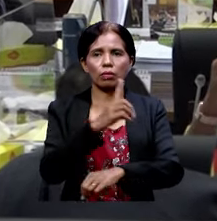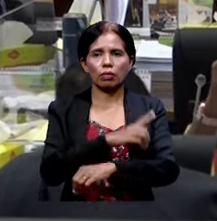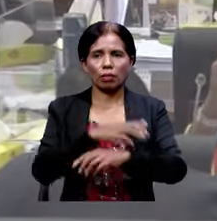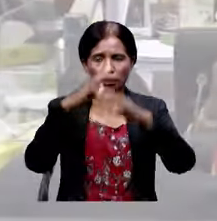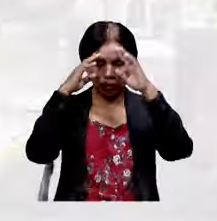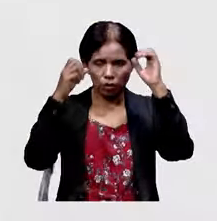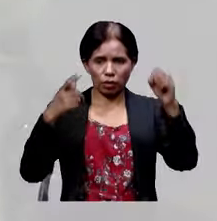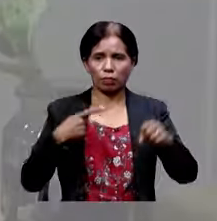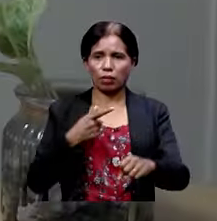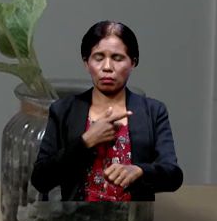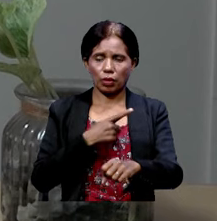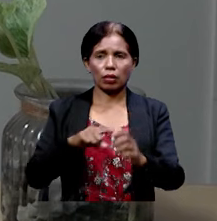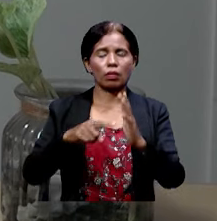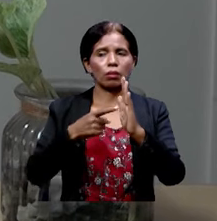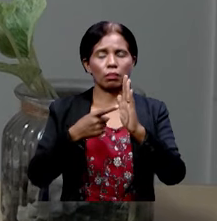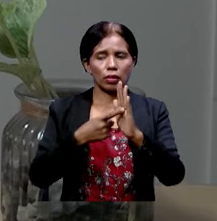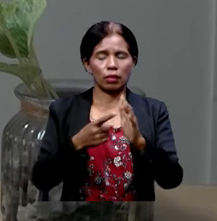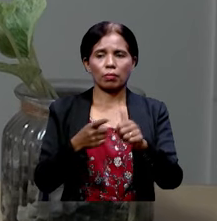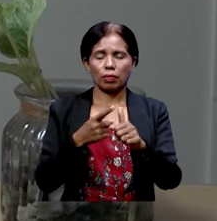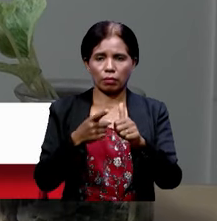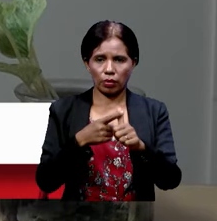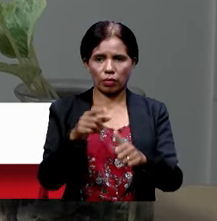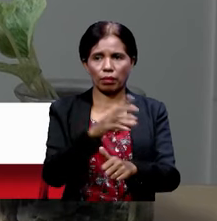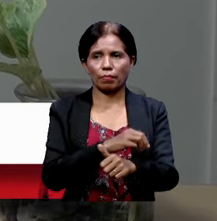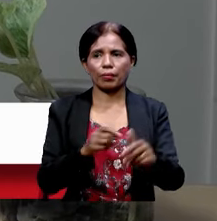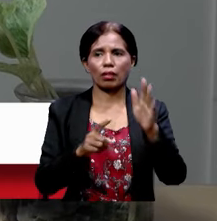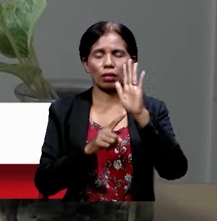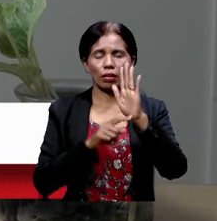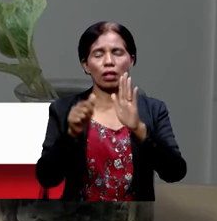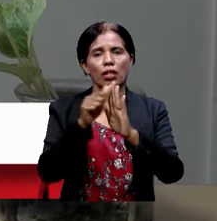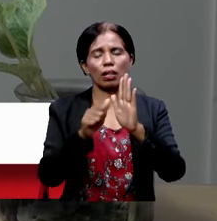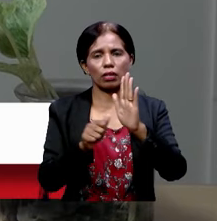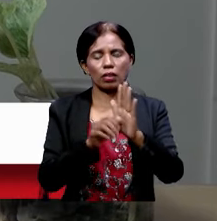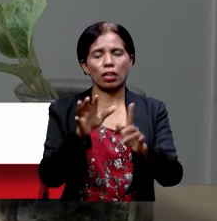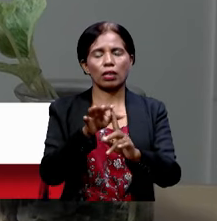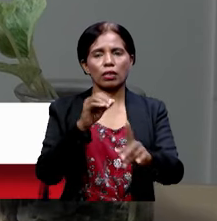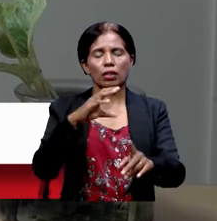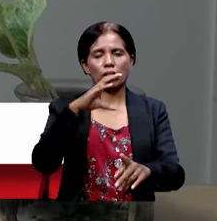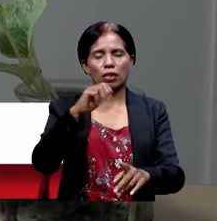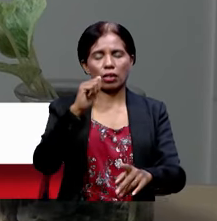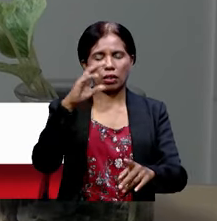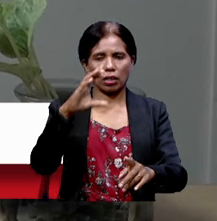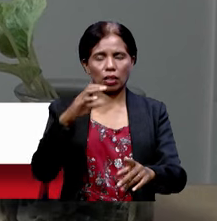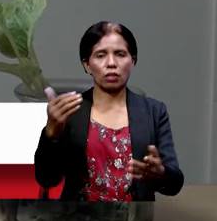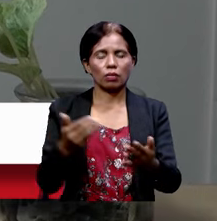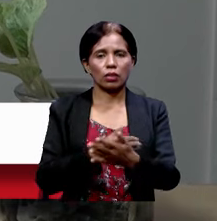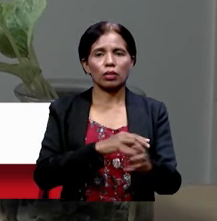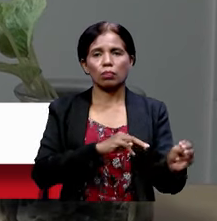o início plenária, pronuncia sai que a agenda eleição do comissário CAC se adia tanto semana